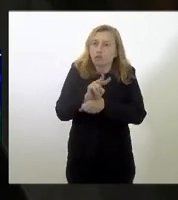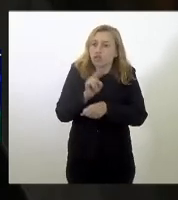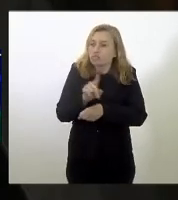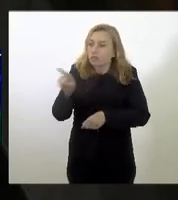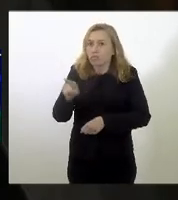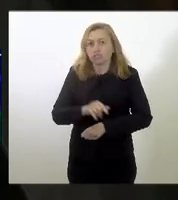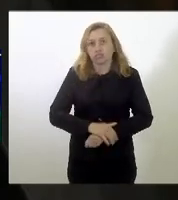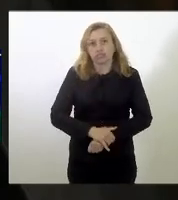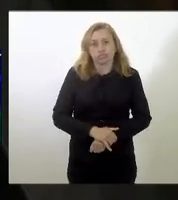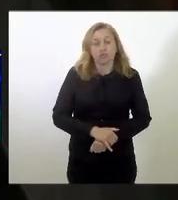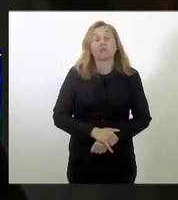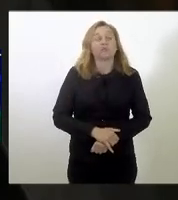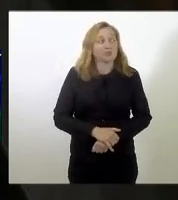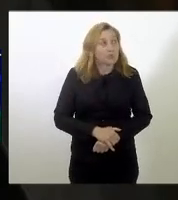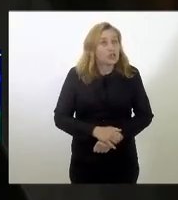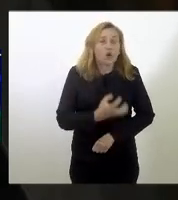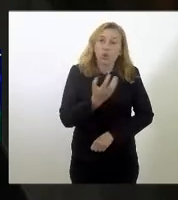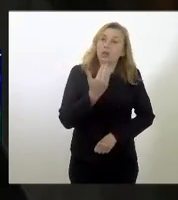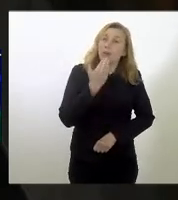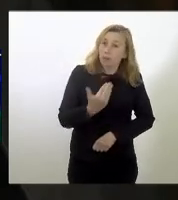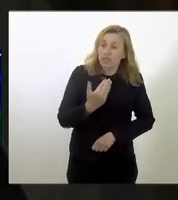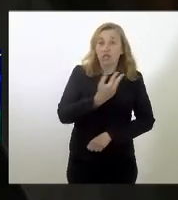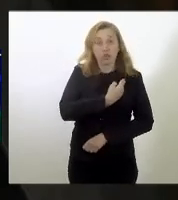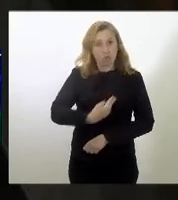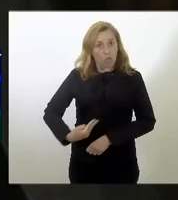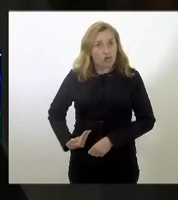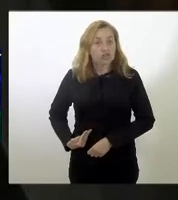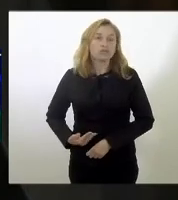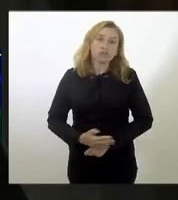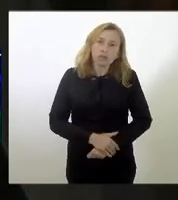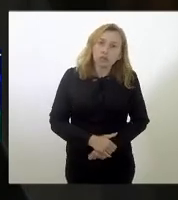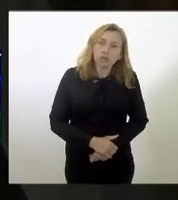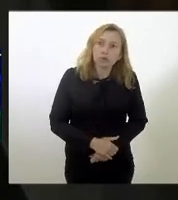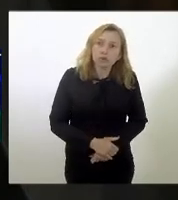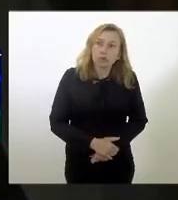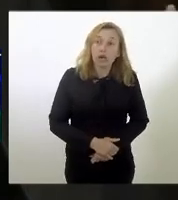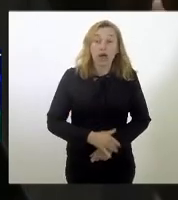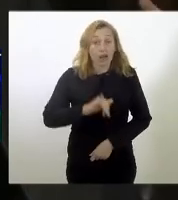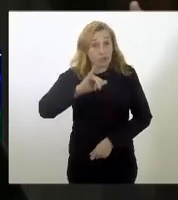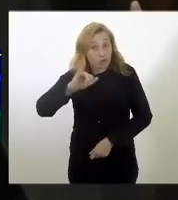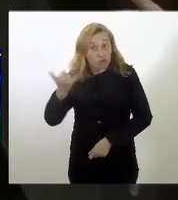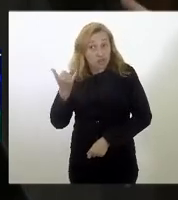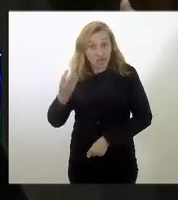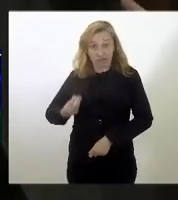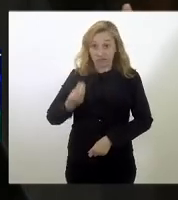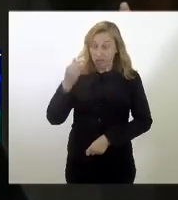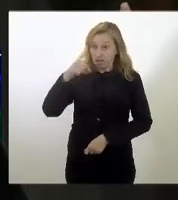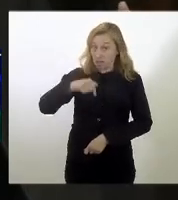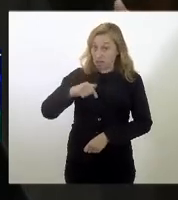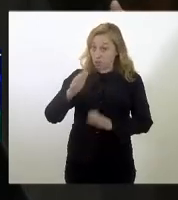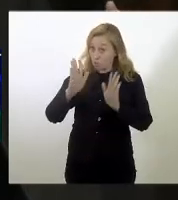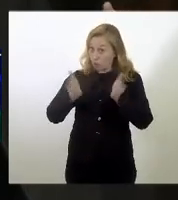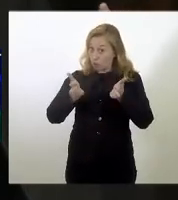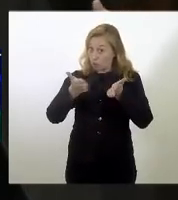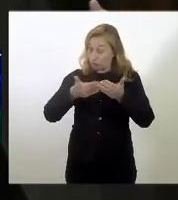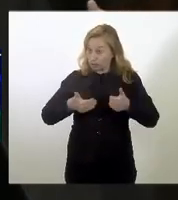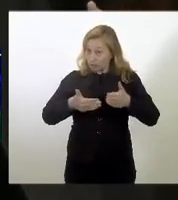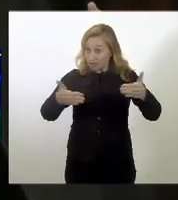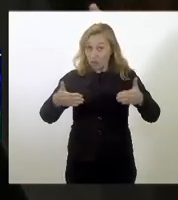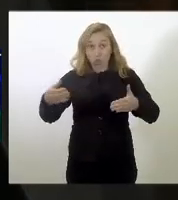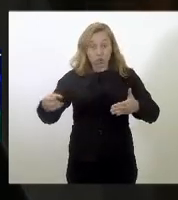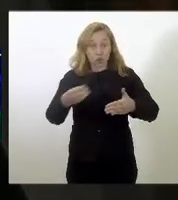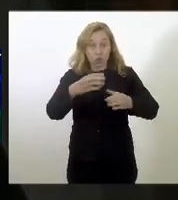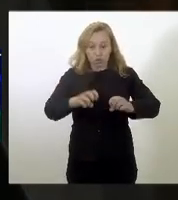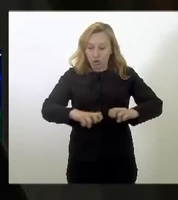UPA. Eu queria que pedisse ao governador, né, aproveitar que ele esteve aqui hoje, na inauguração do novo